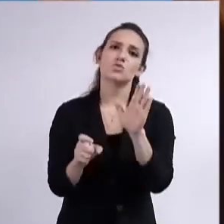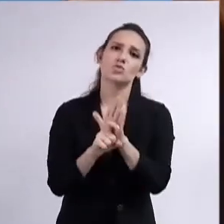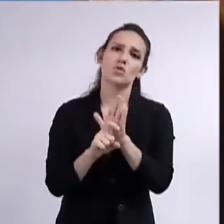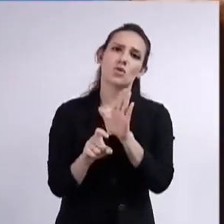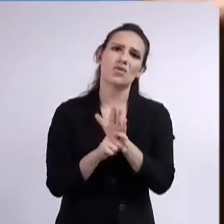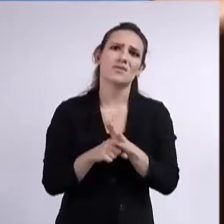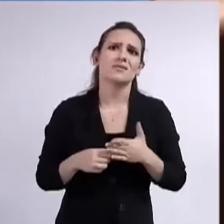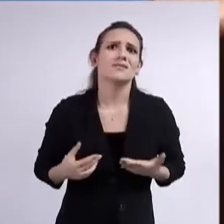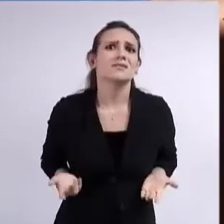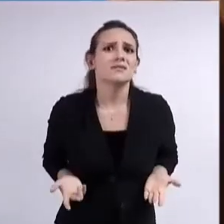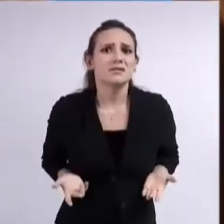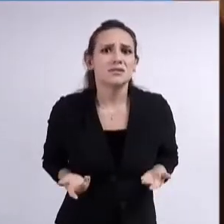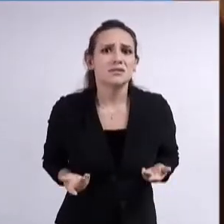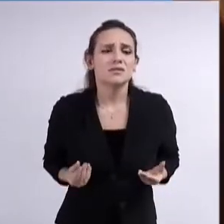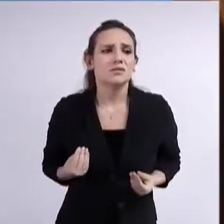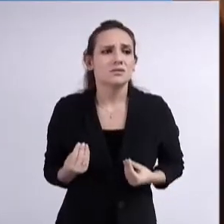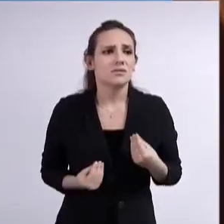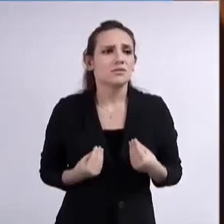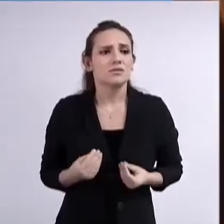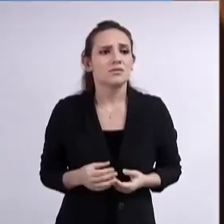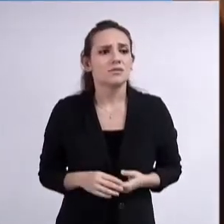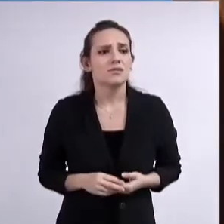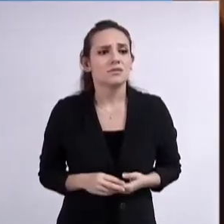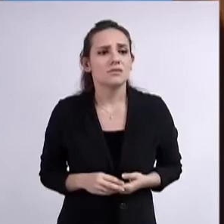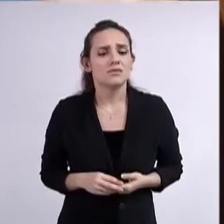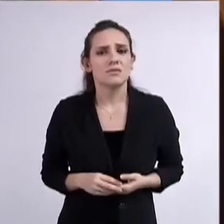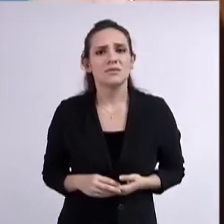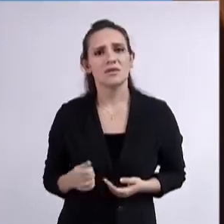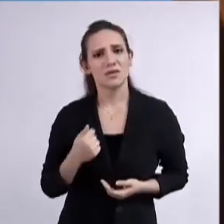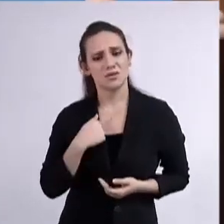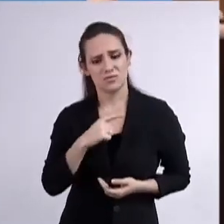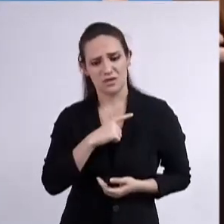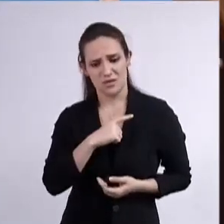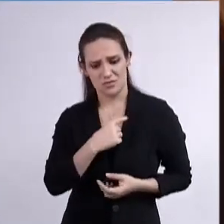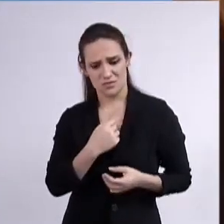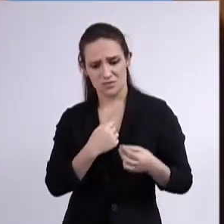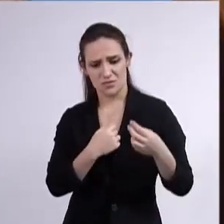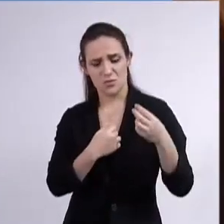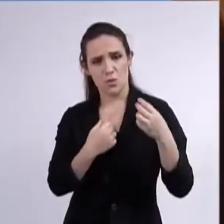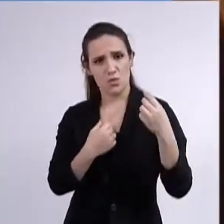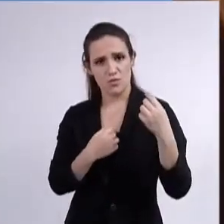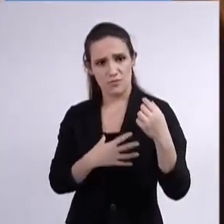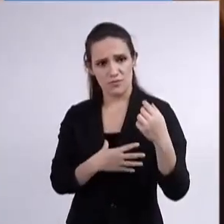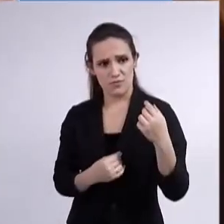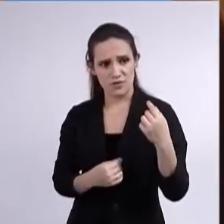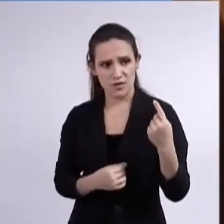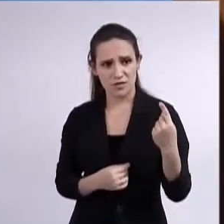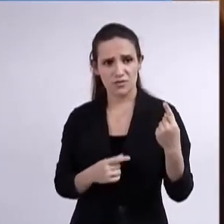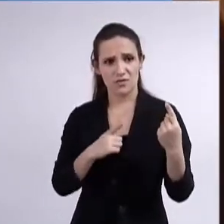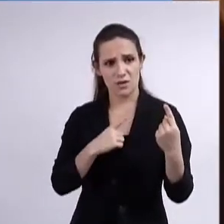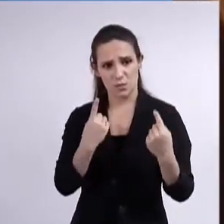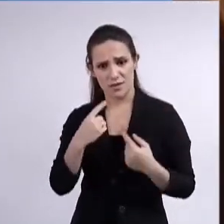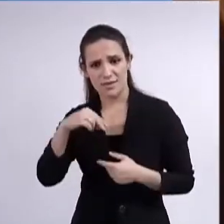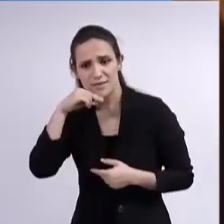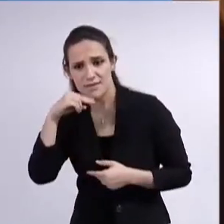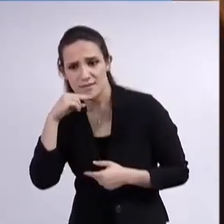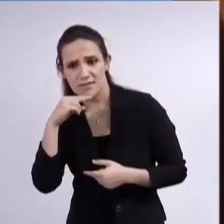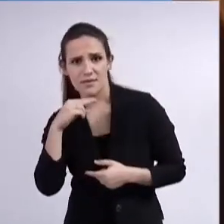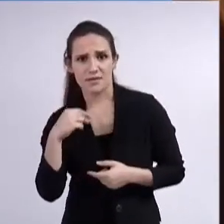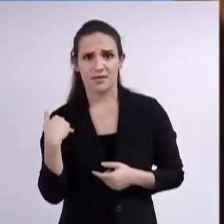é inconcebível. Eu que tenho filhos, que tenho 3 netos, e tenho uma neta de 8 anos,